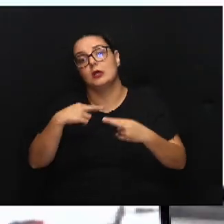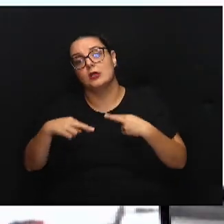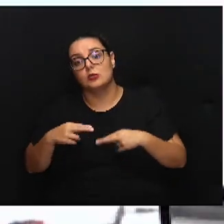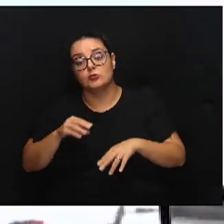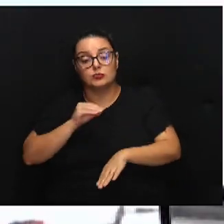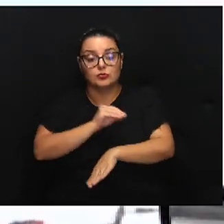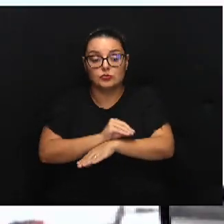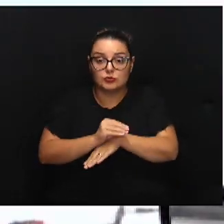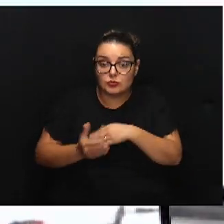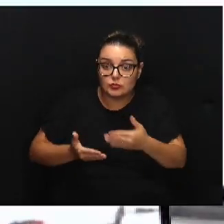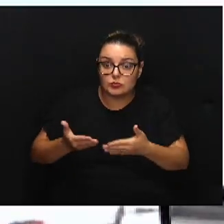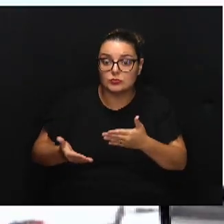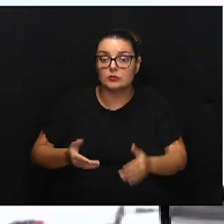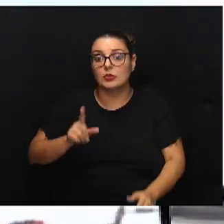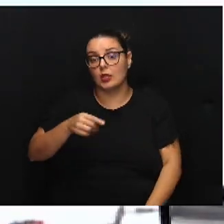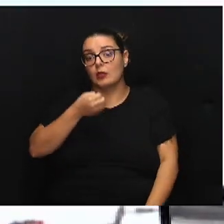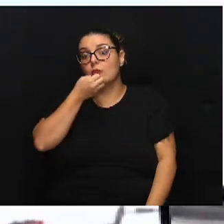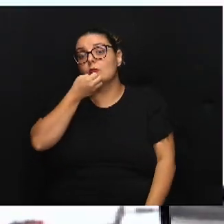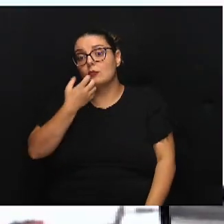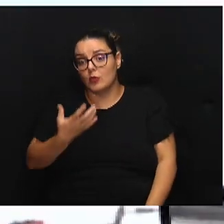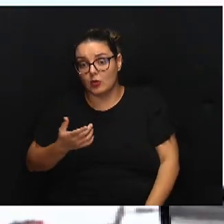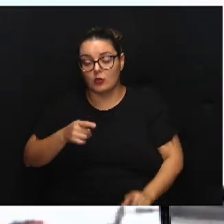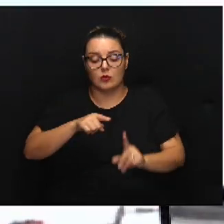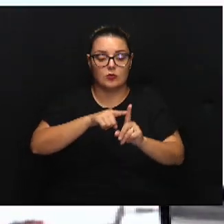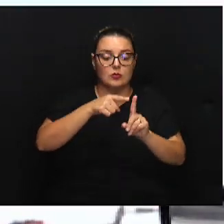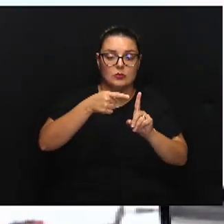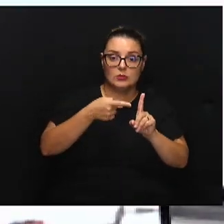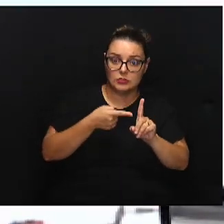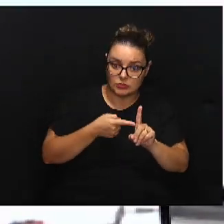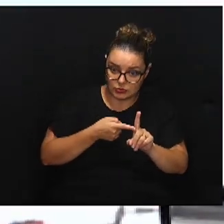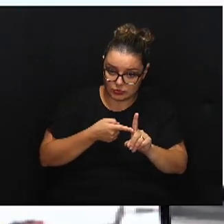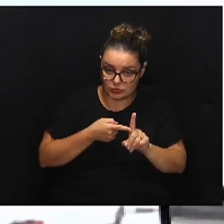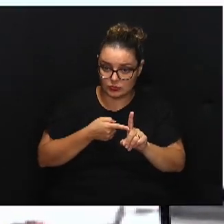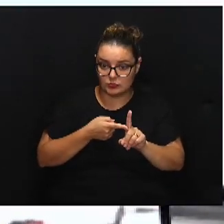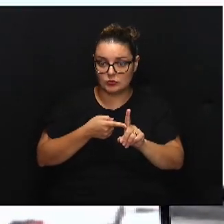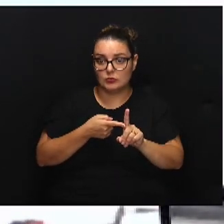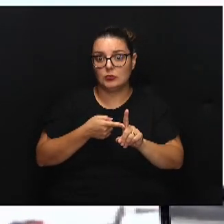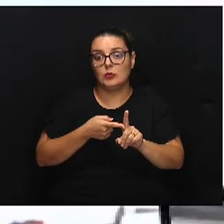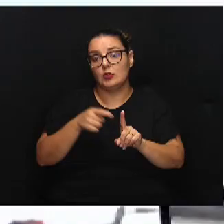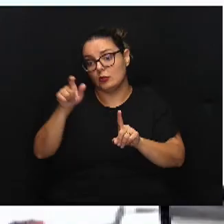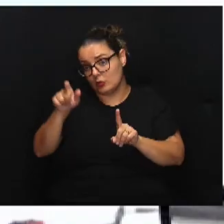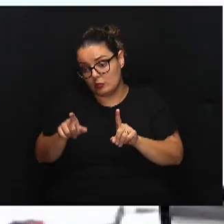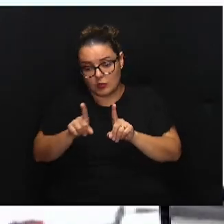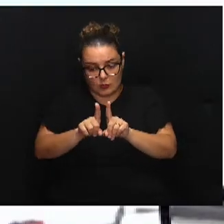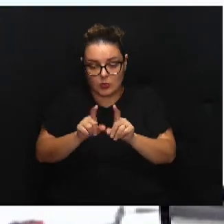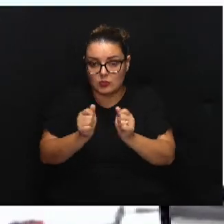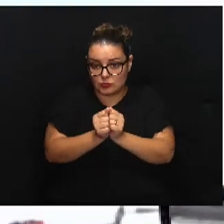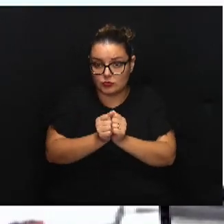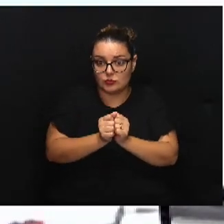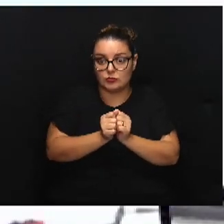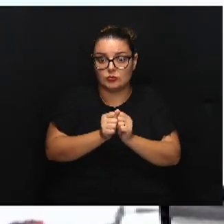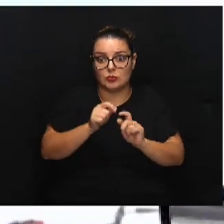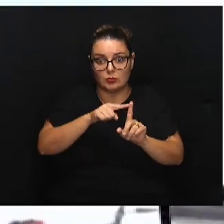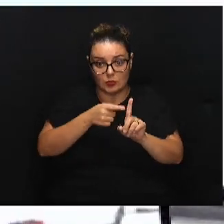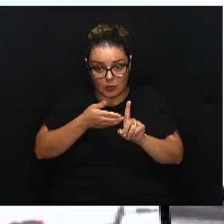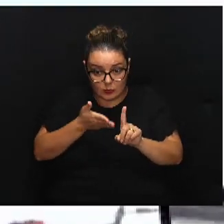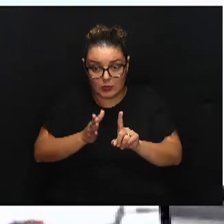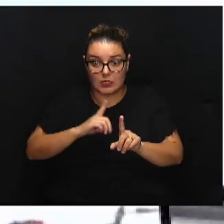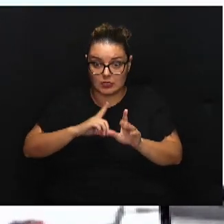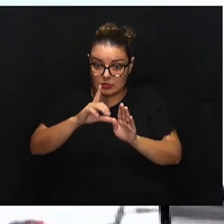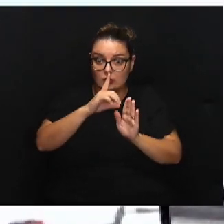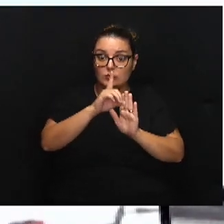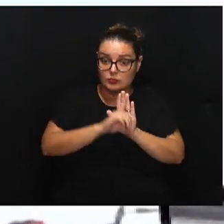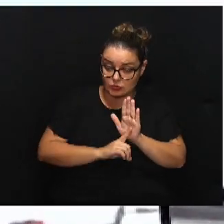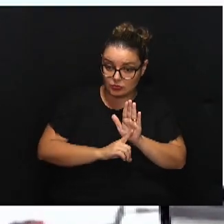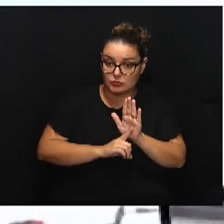maneira. É muito bom quando uma gestante está com a pessoa que ela escolhe para estar com ela no trabalho de parto, e ela tem o direito de estar